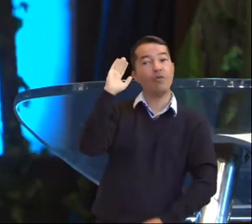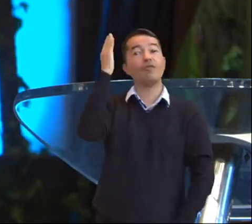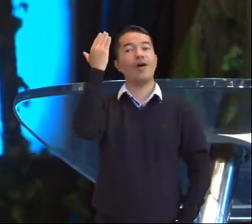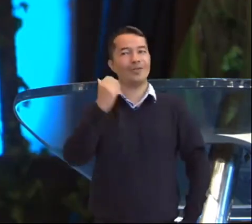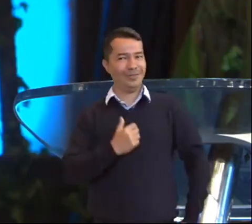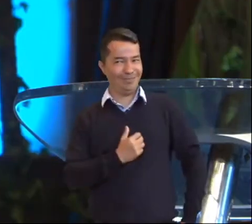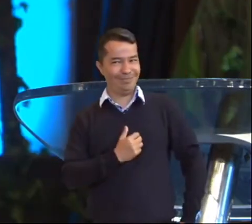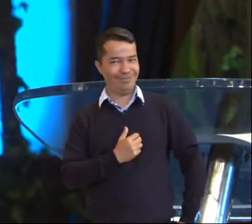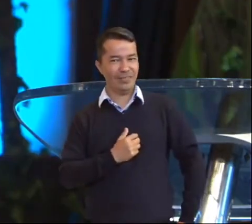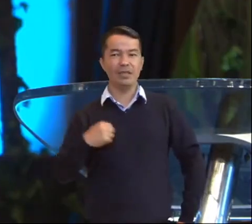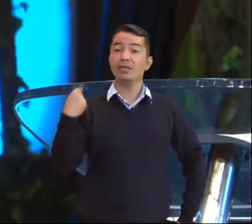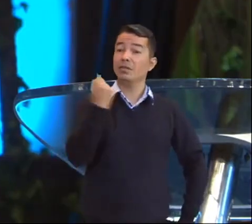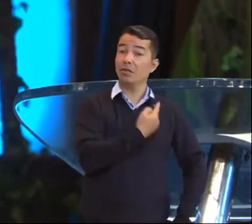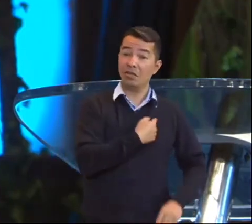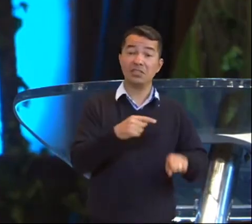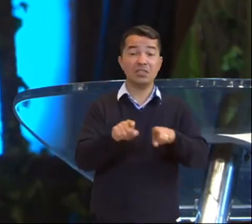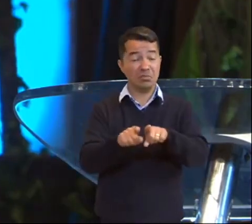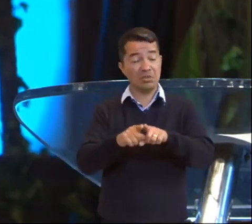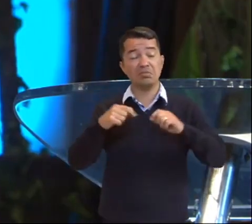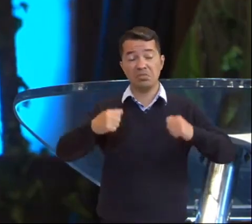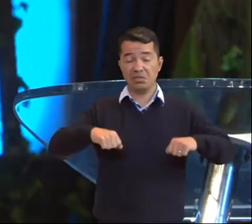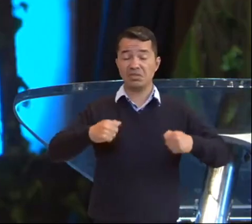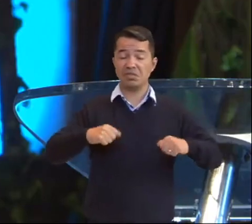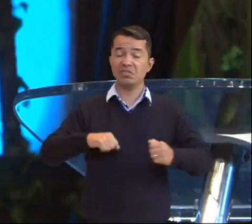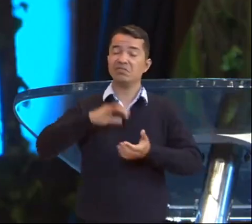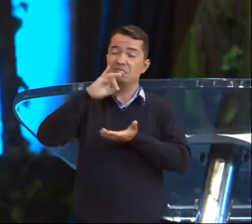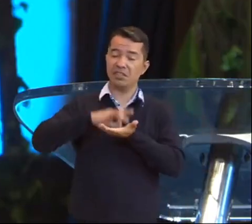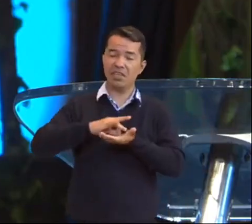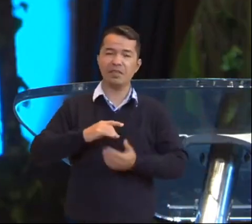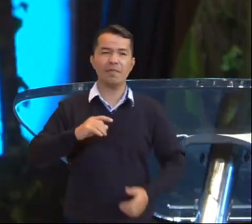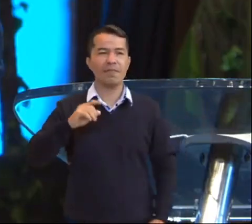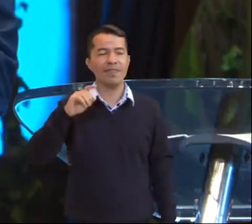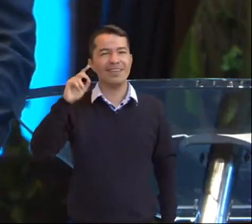coração. Esses dias, a Nina estava